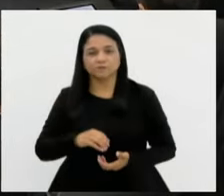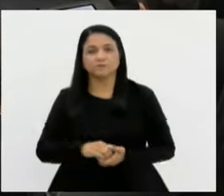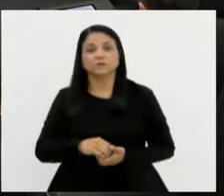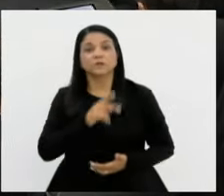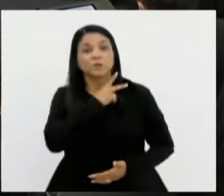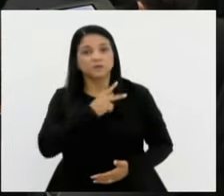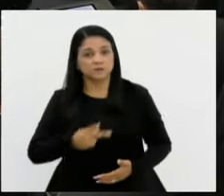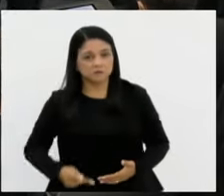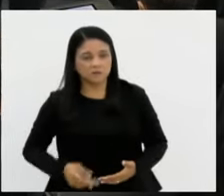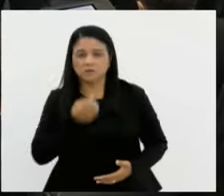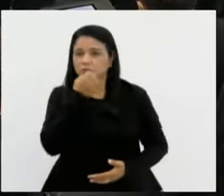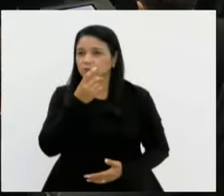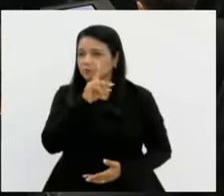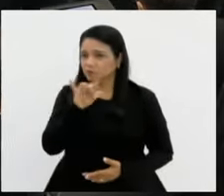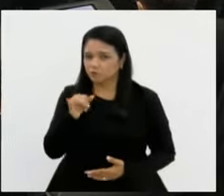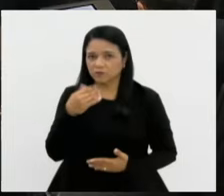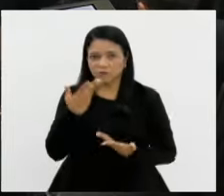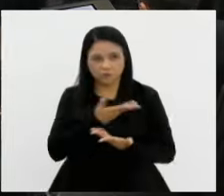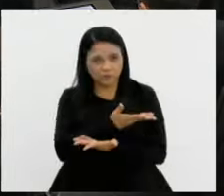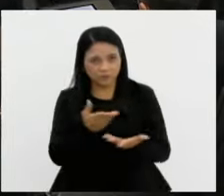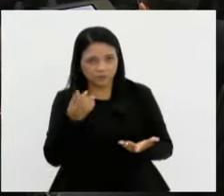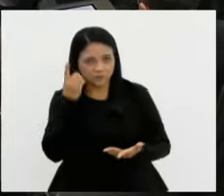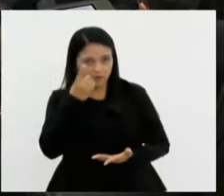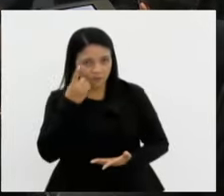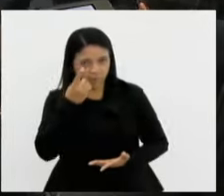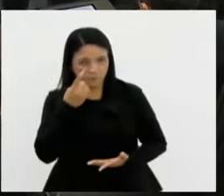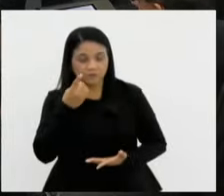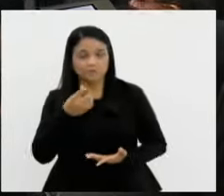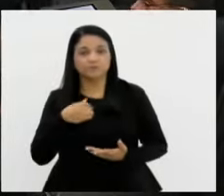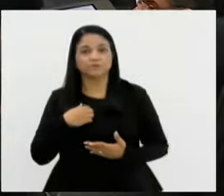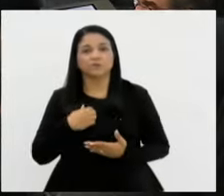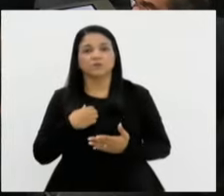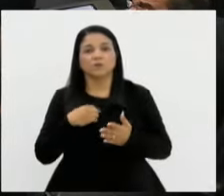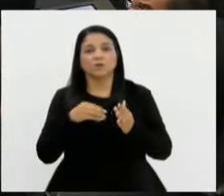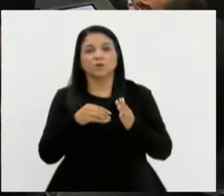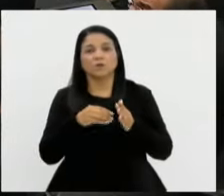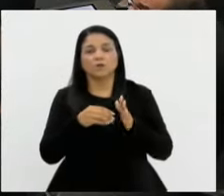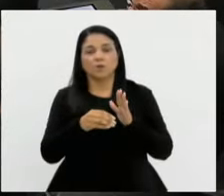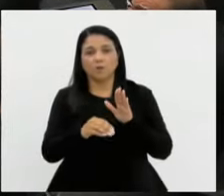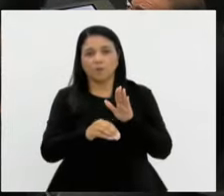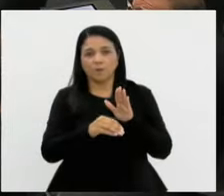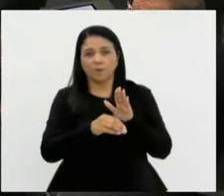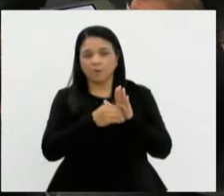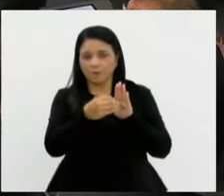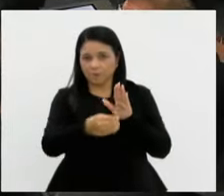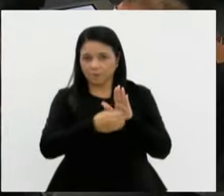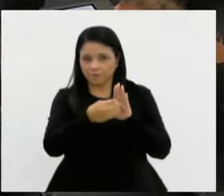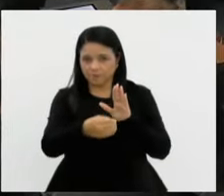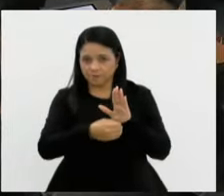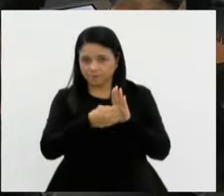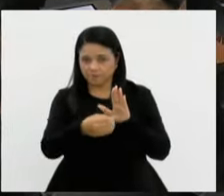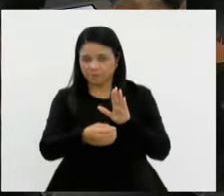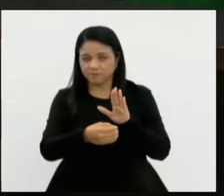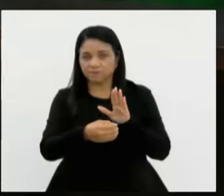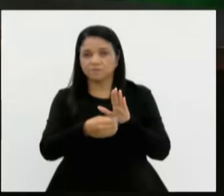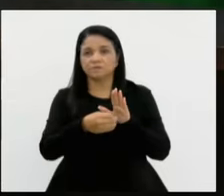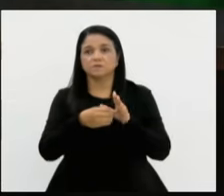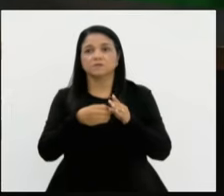a todos, bom dia, senhores deputados. O parecer, este processo decorre